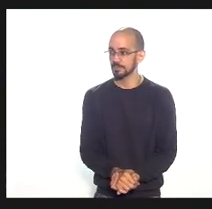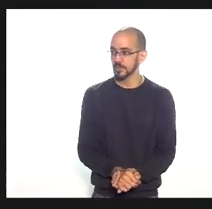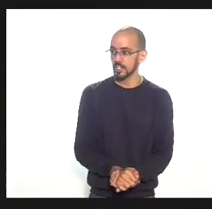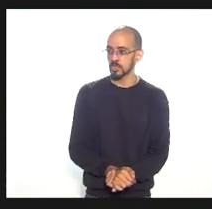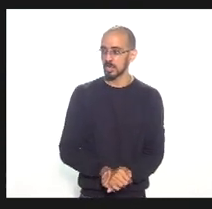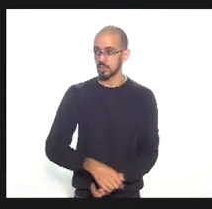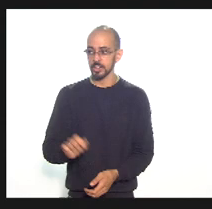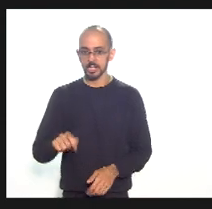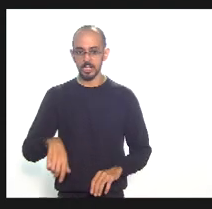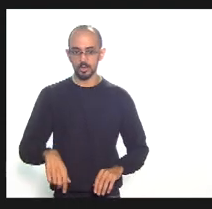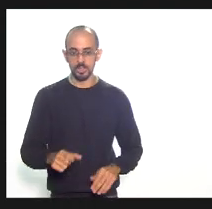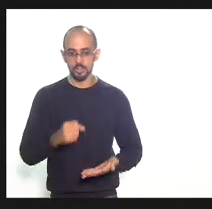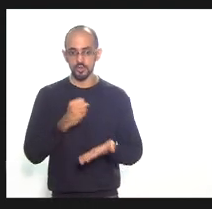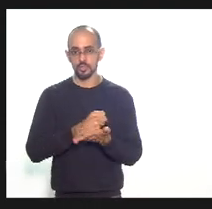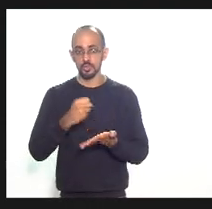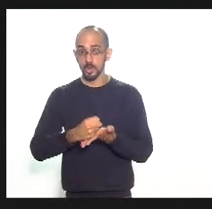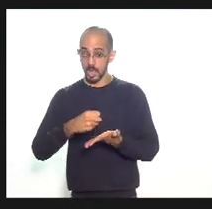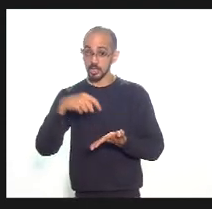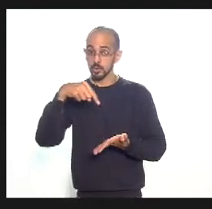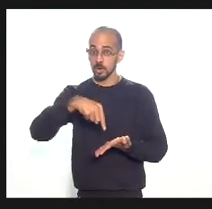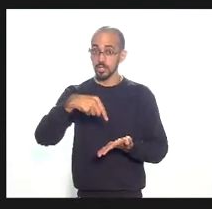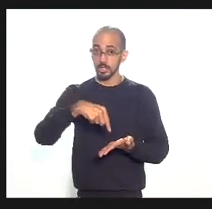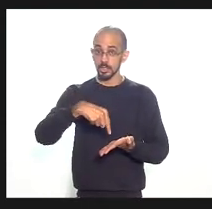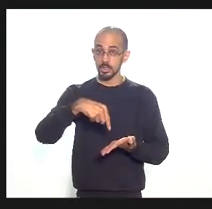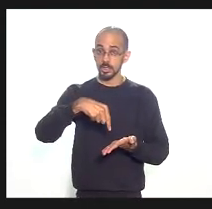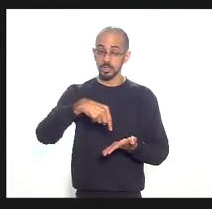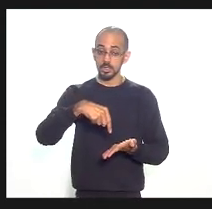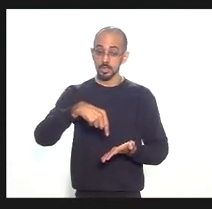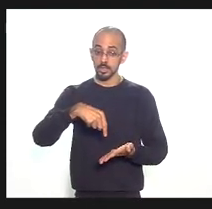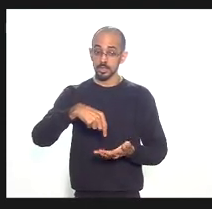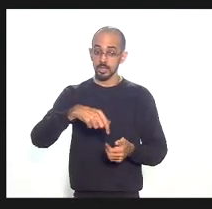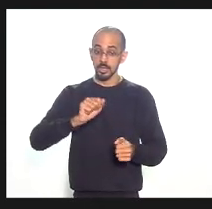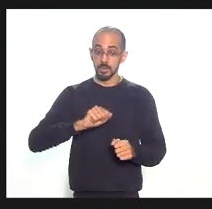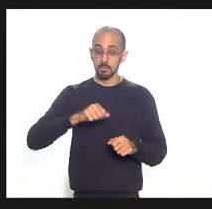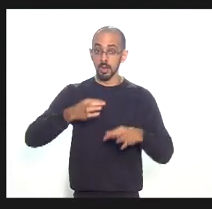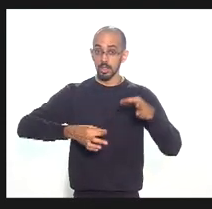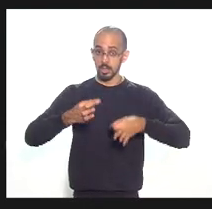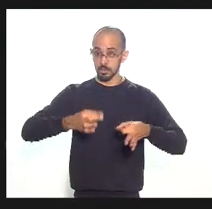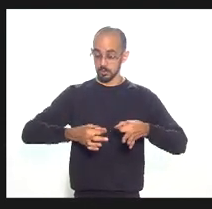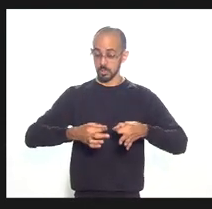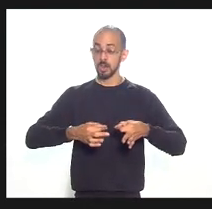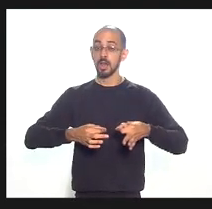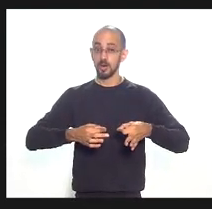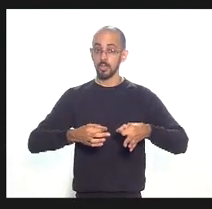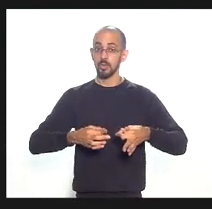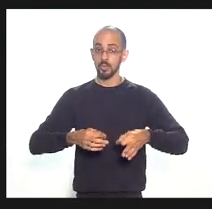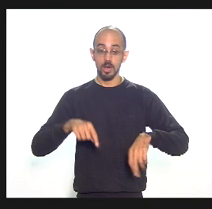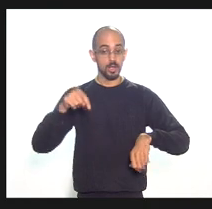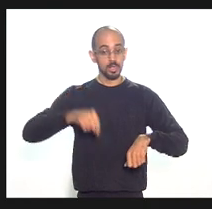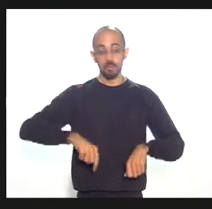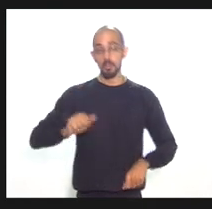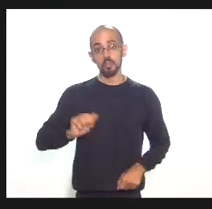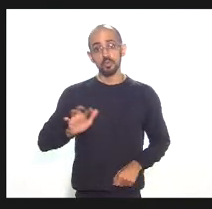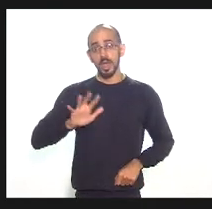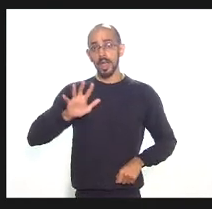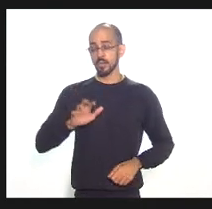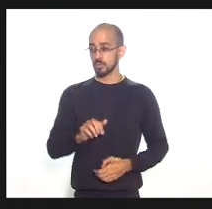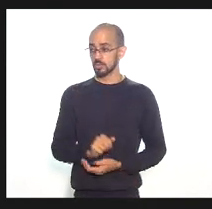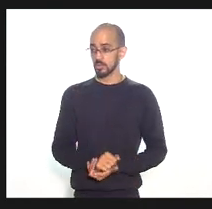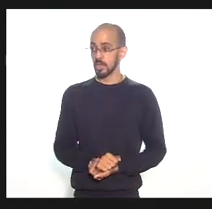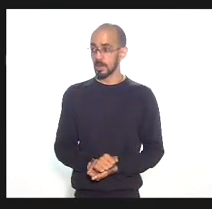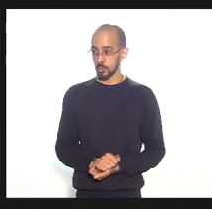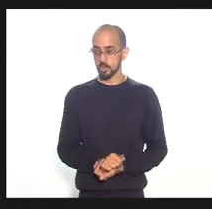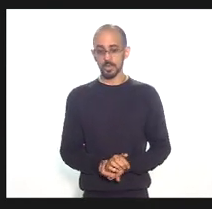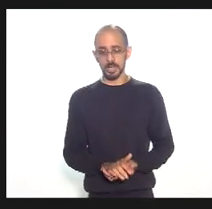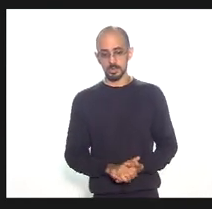cartorárias e as custas judiciais impostas pelo Tribunal de Justiça no Estado do Rio de Janeiro elas já são muito caras. E como você bem